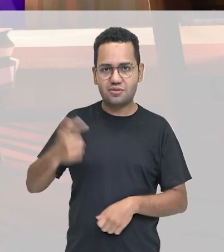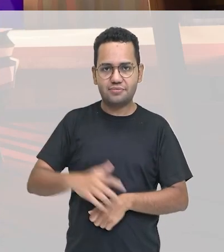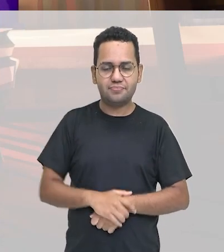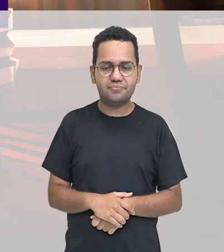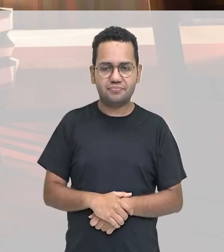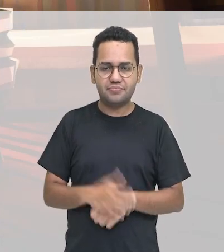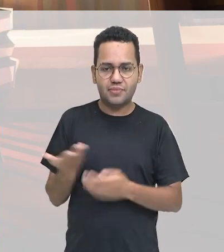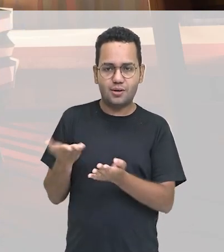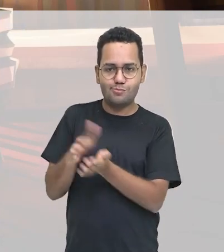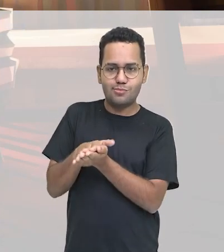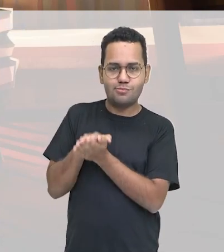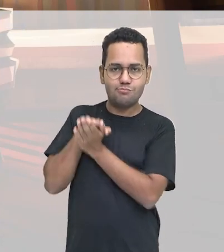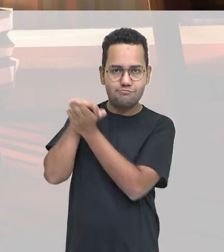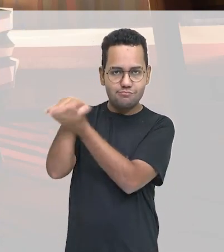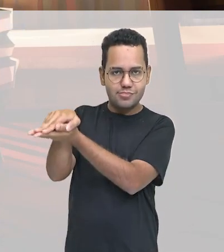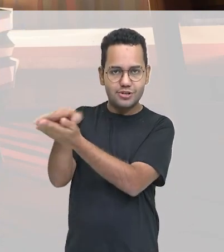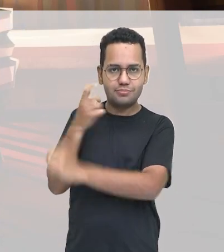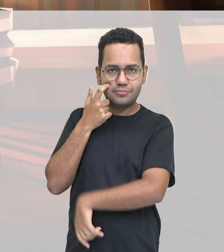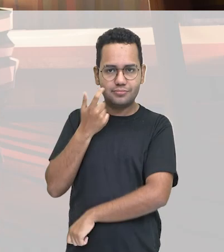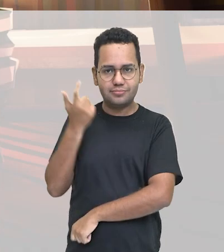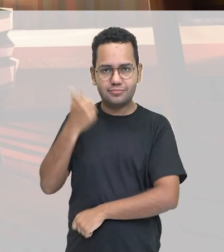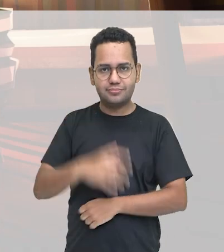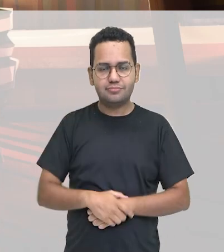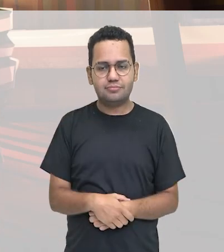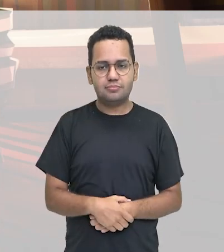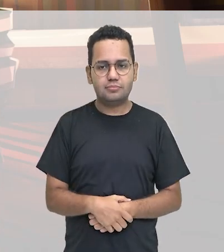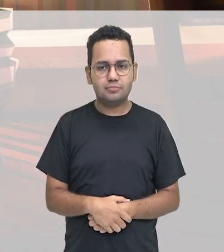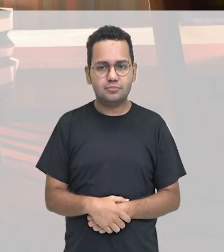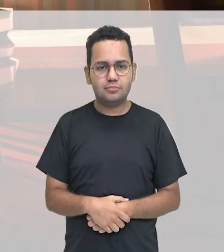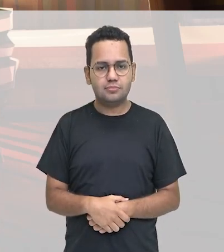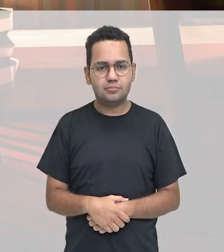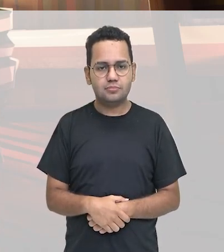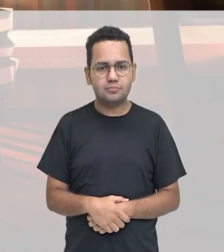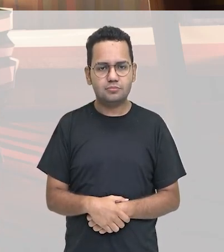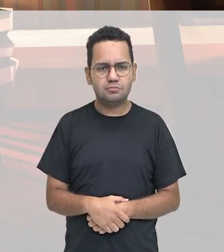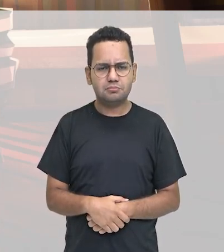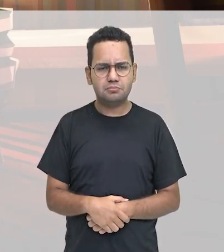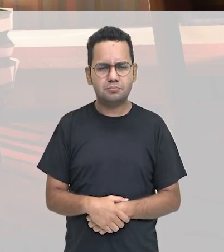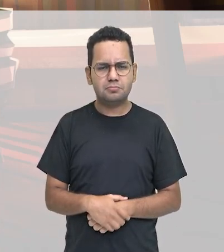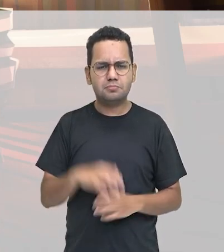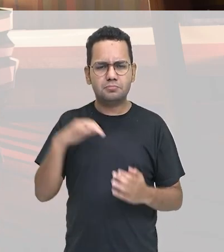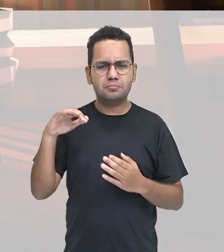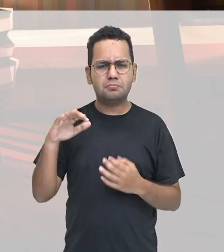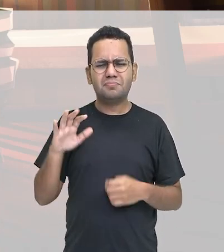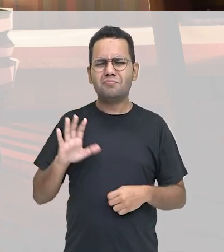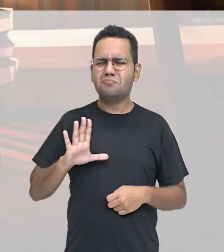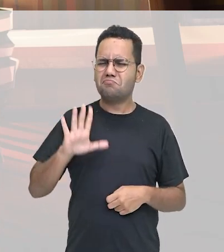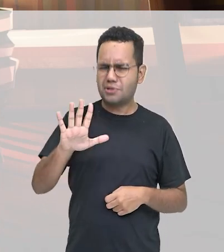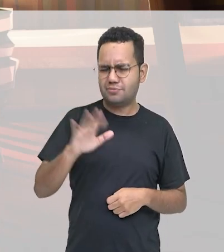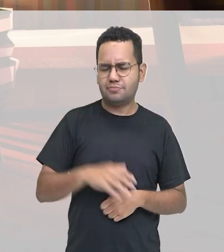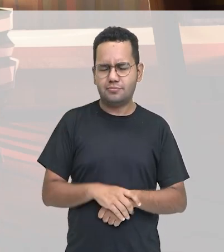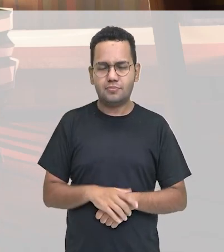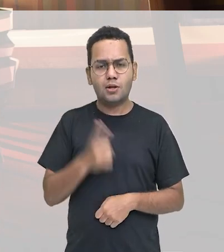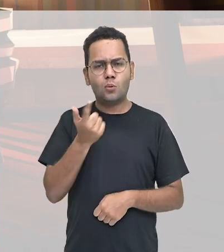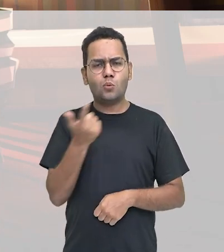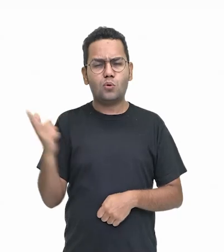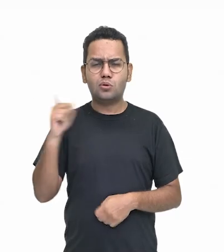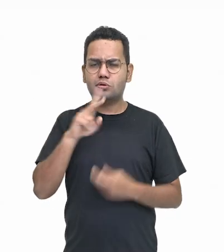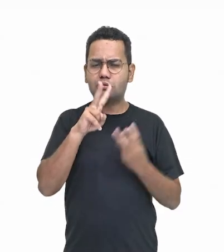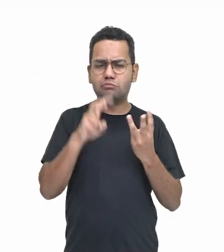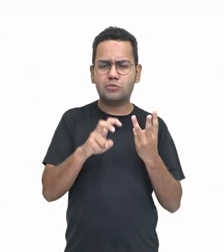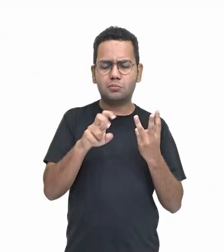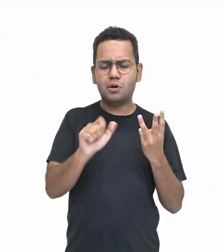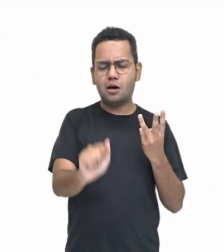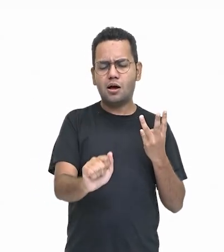estante e vamos mostrar para vocês o que é pensar alternativamente. Vamos